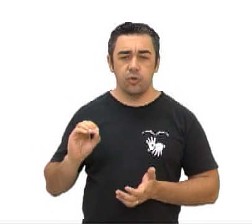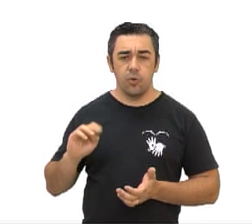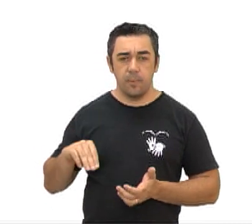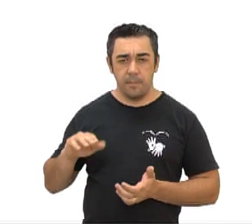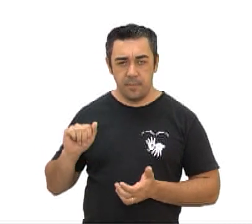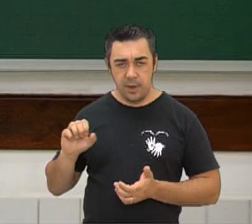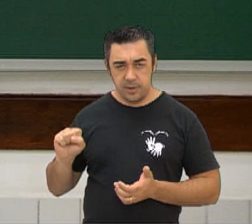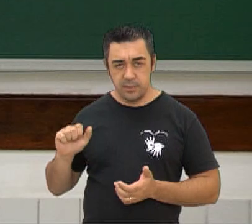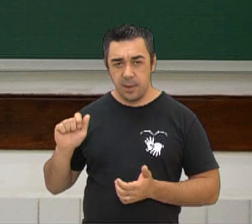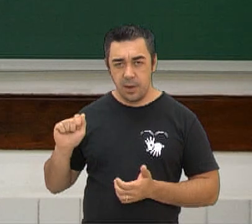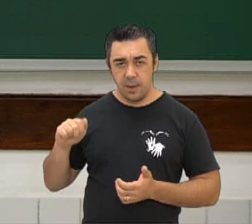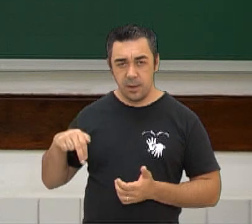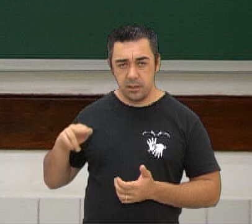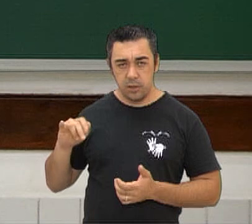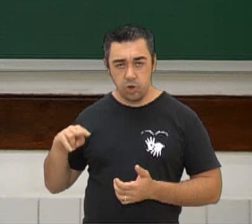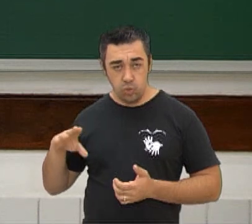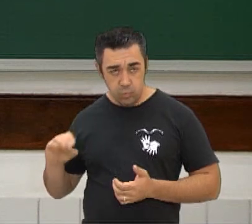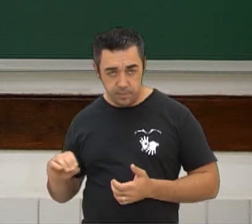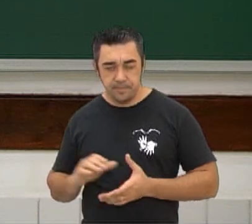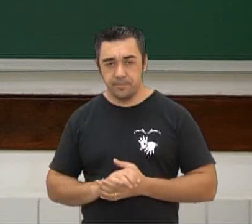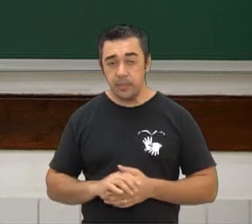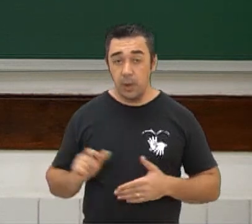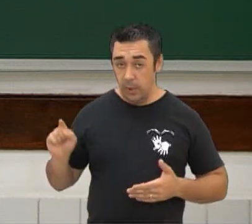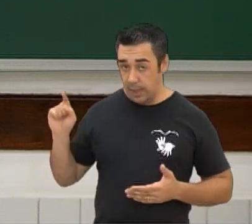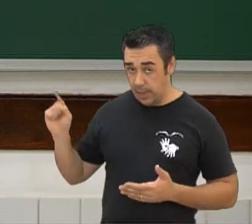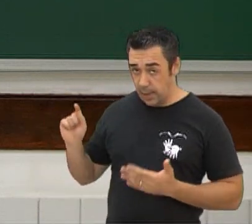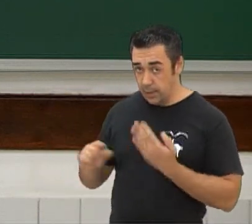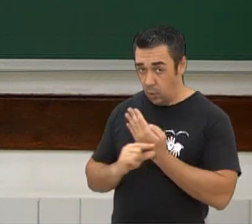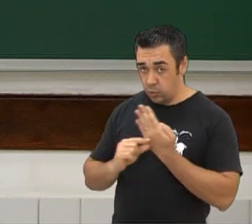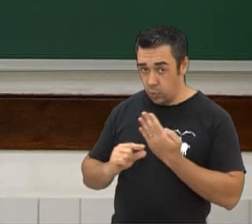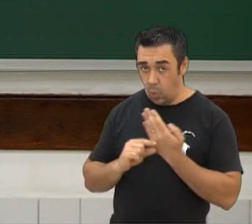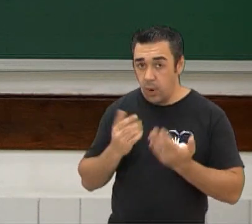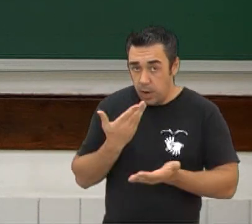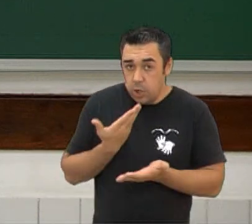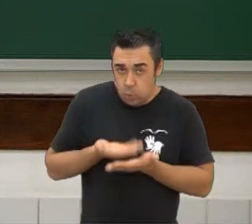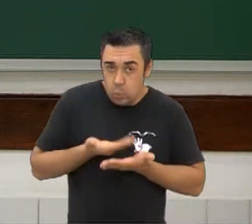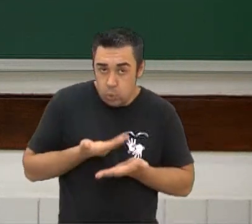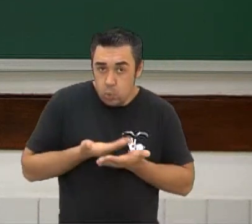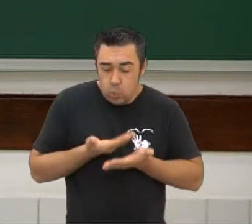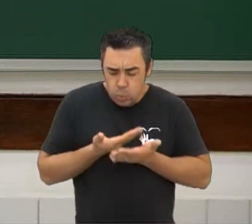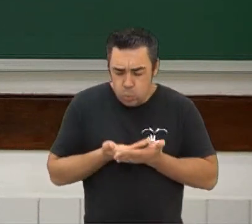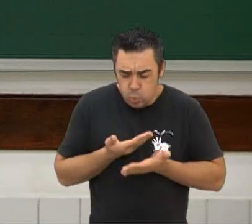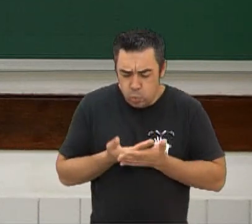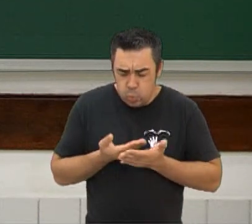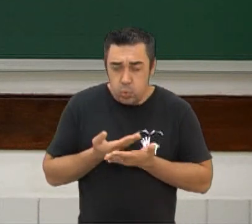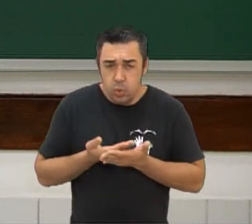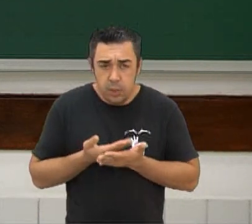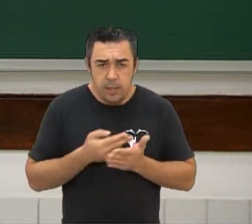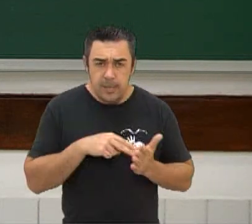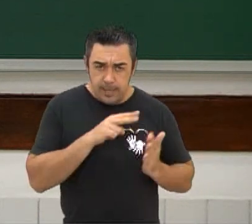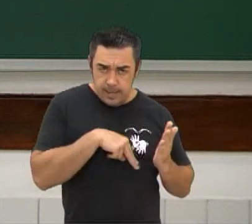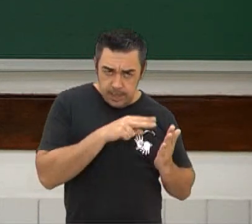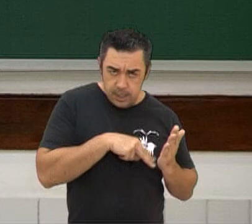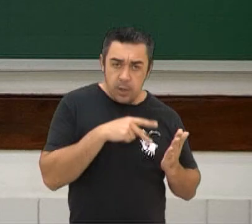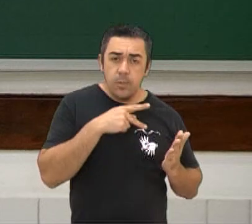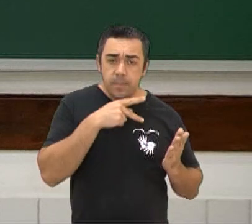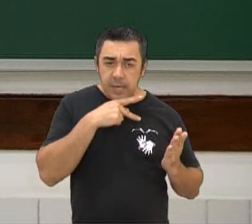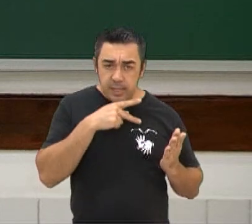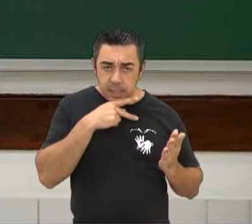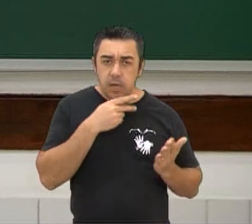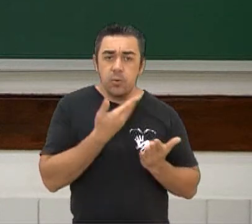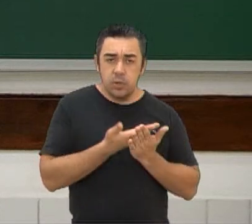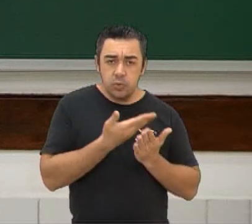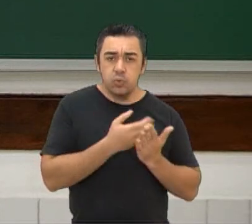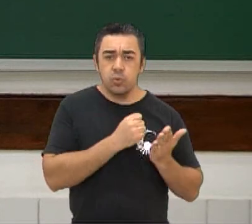está acontecendo aqui. O Guilherme de Ockham, cara muito estudioso, ele leu sim Platão, ele